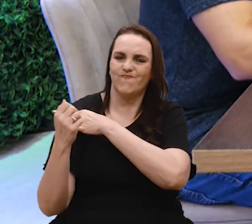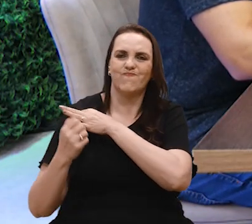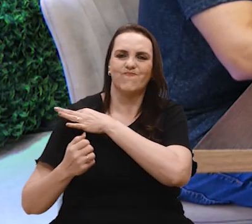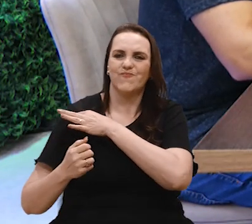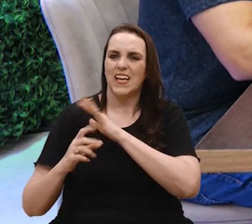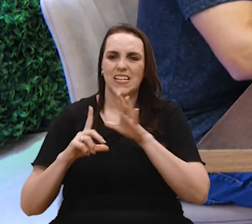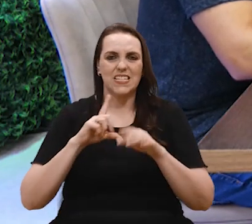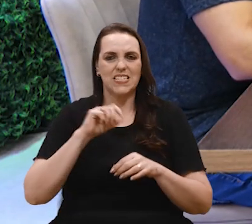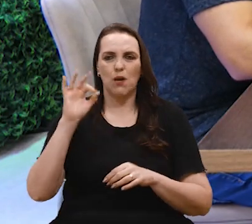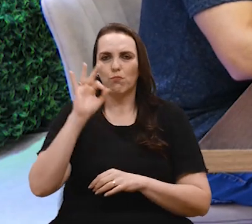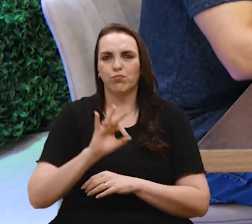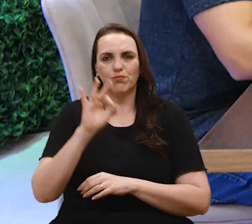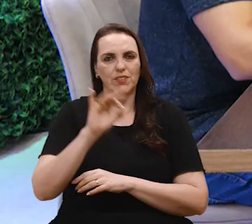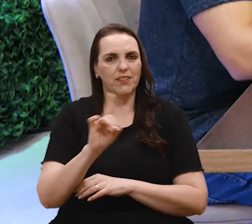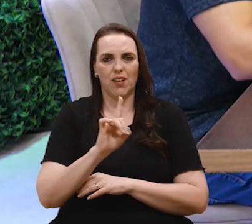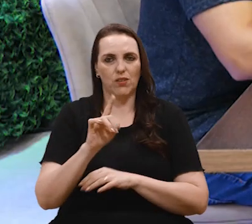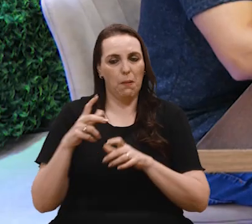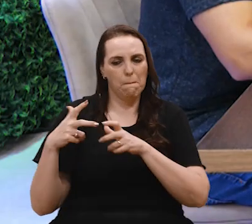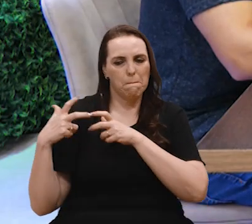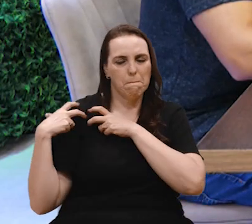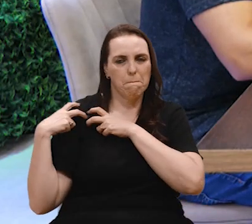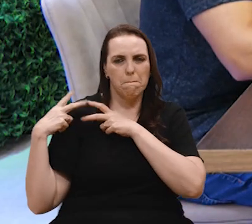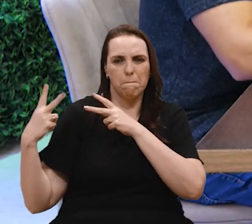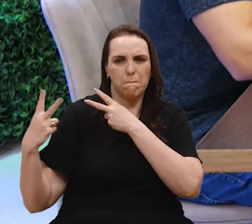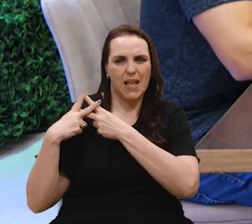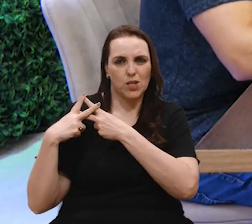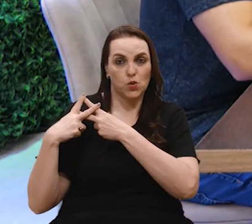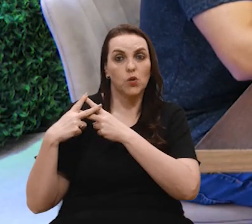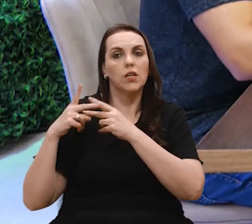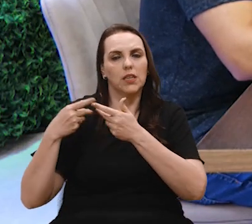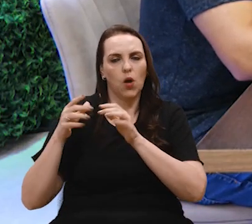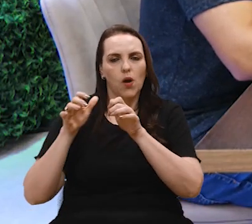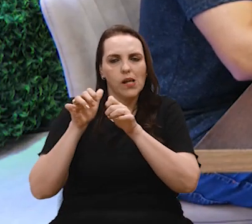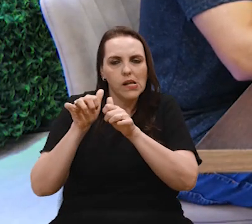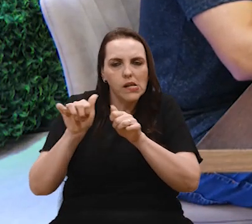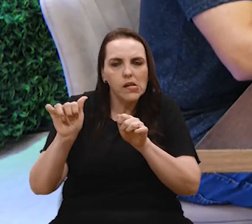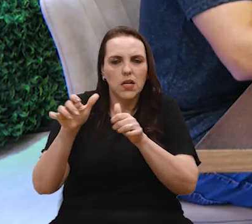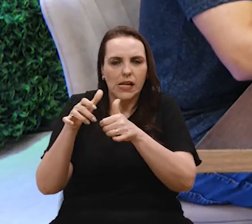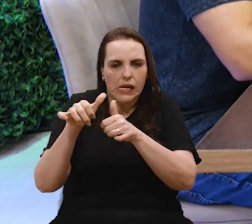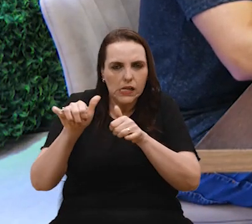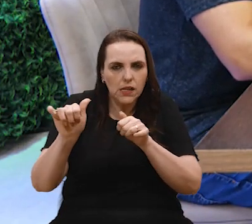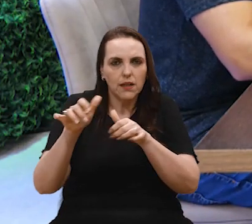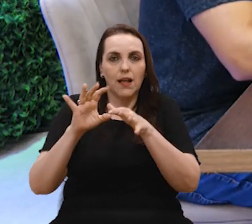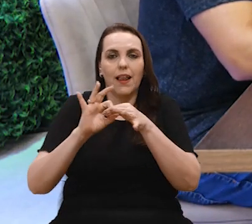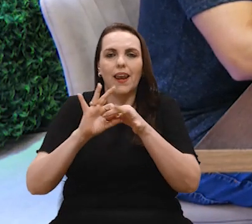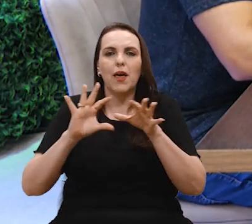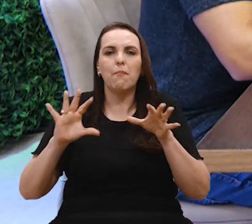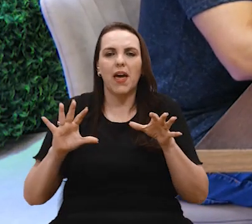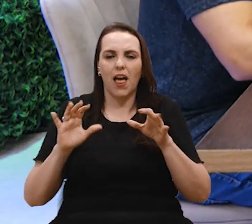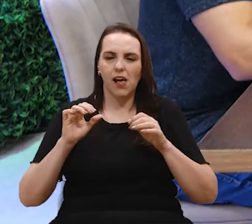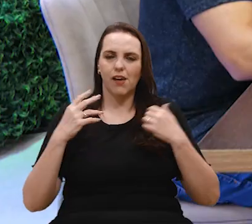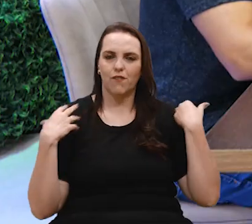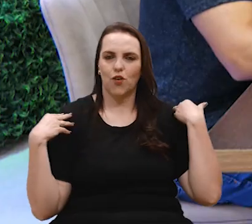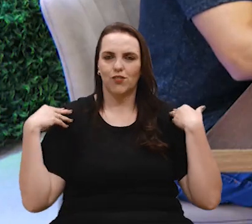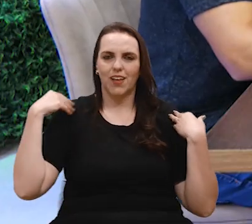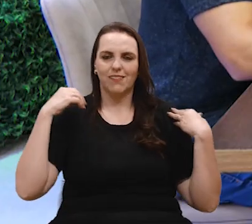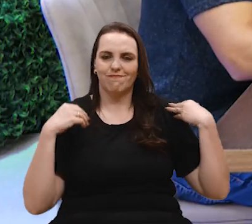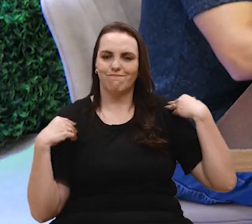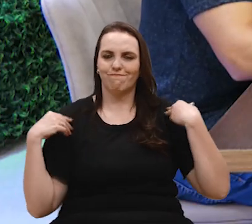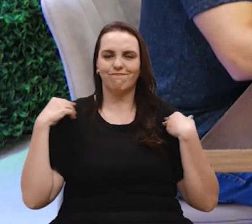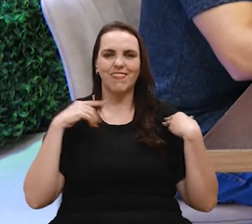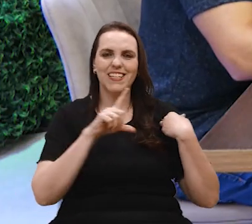trabalhem 100%, porque tem algo que está prendendo elas, que está segurando. Então, a gente vai fazer essa liberação para a articulação voltar a